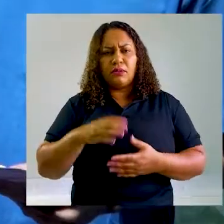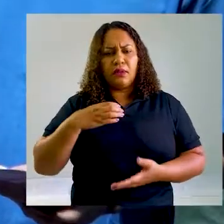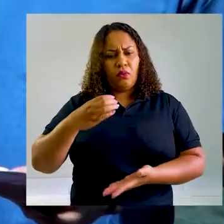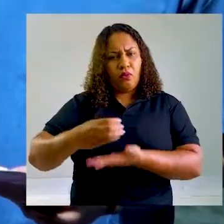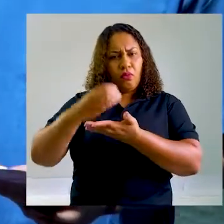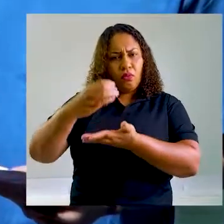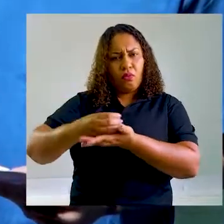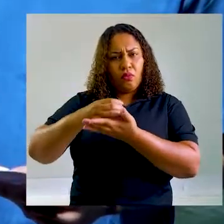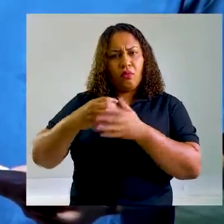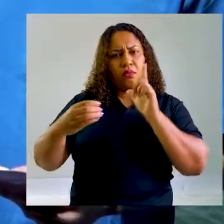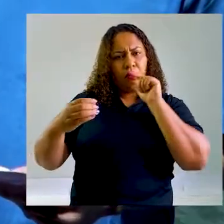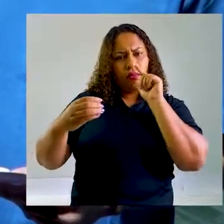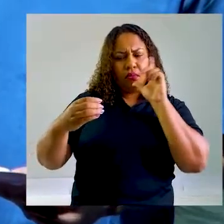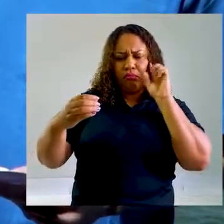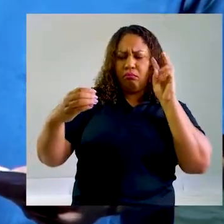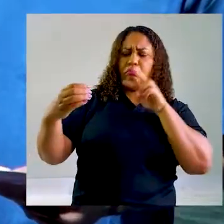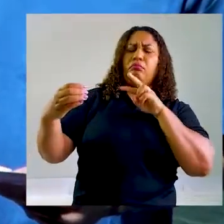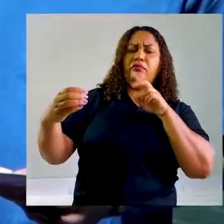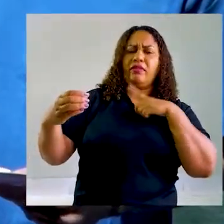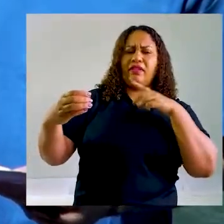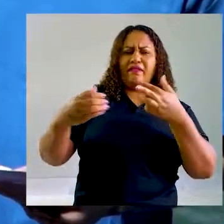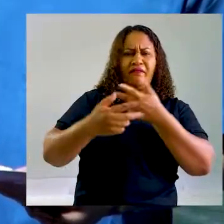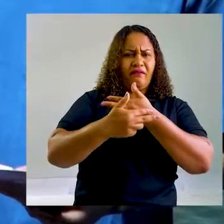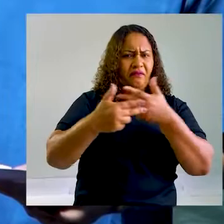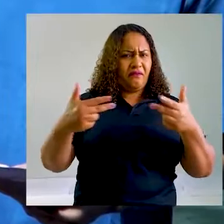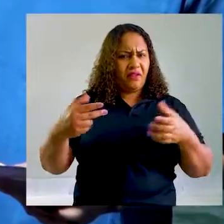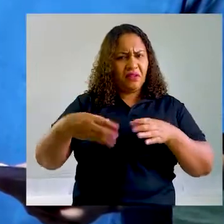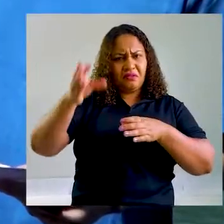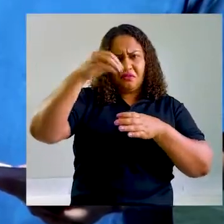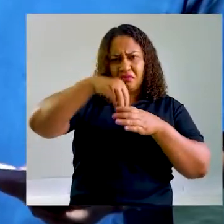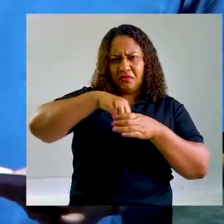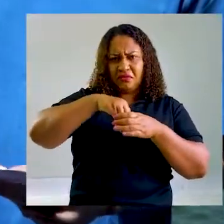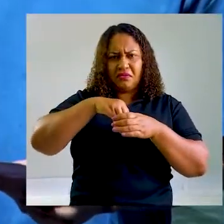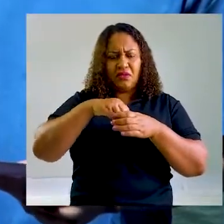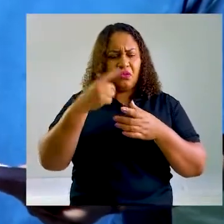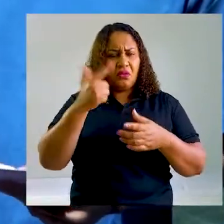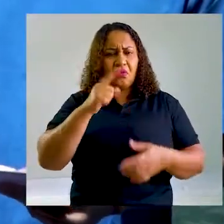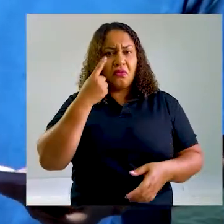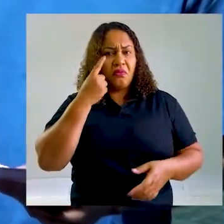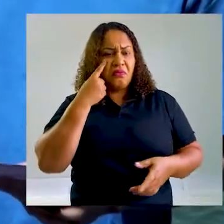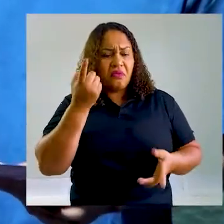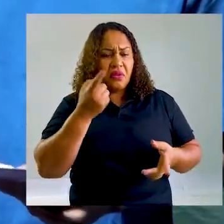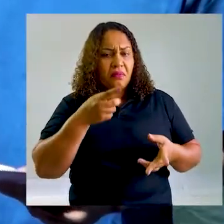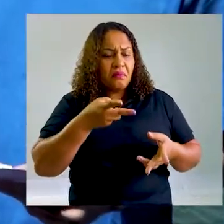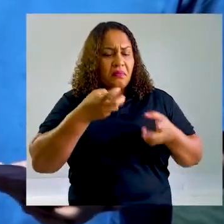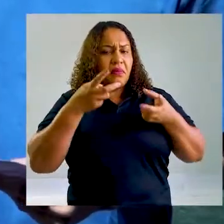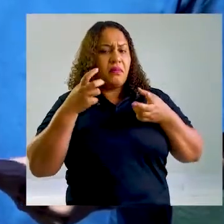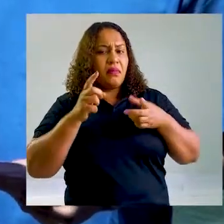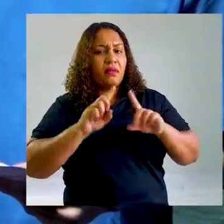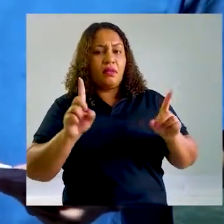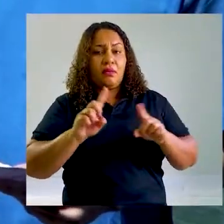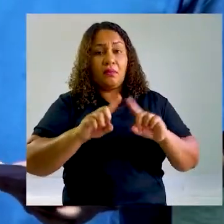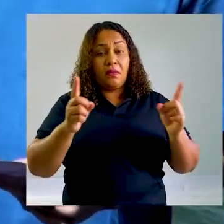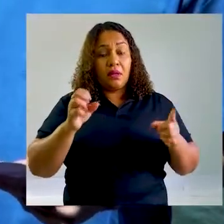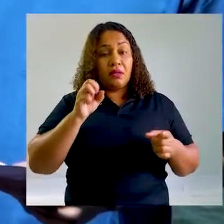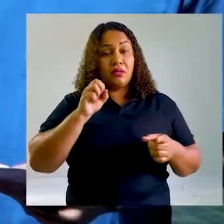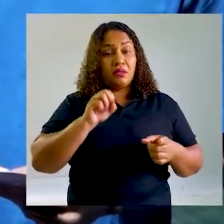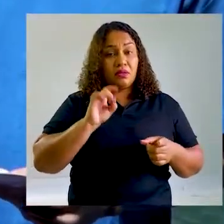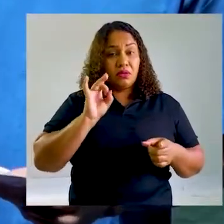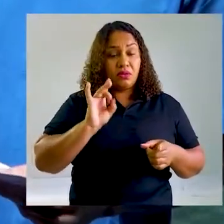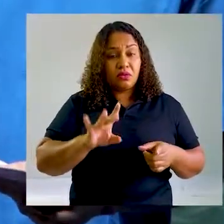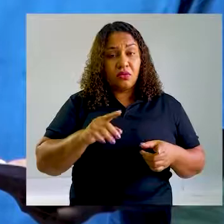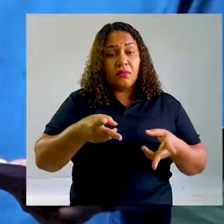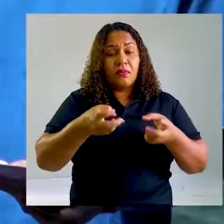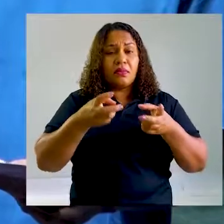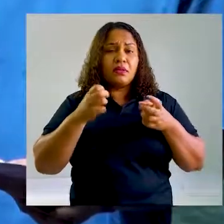pegar um copo d'água, ali eu vou ter uma série de organismos ali microscópicos, que eu não consigo ver a olho nu. Eu só consigo identificar